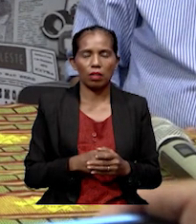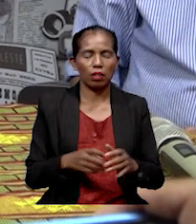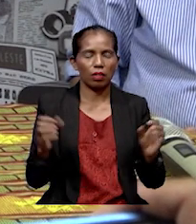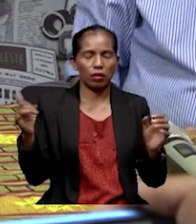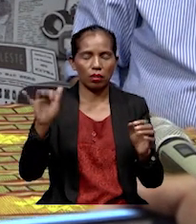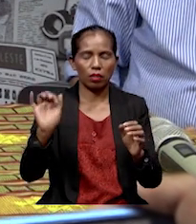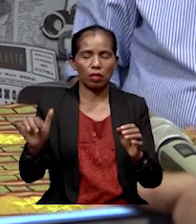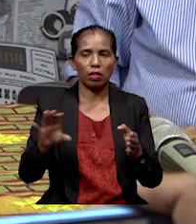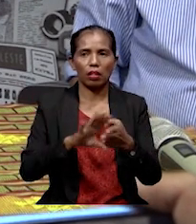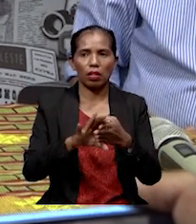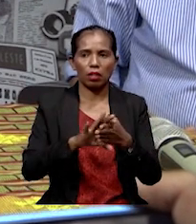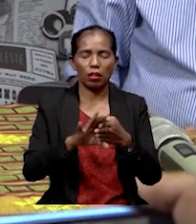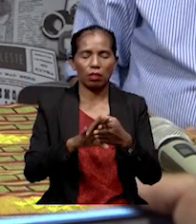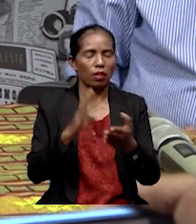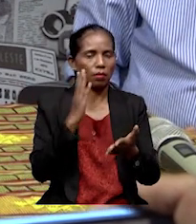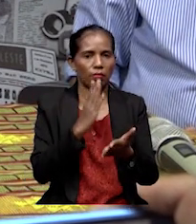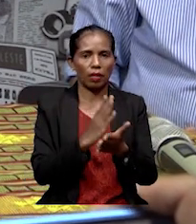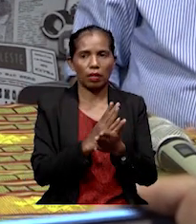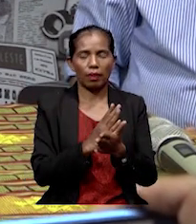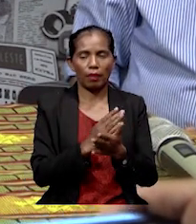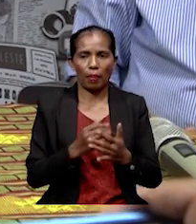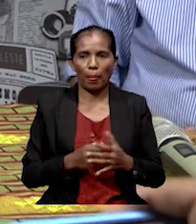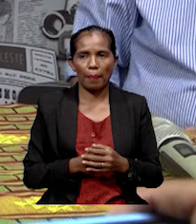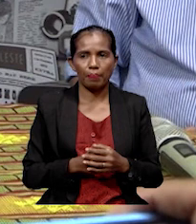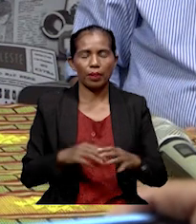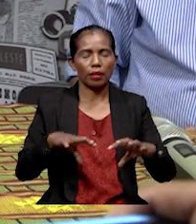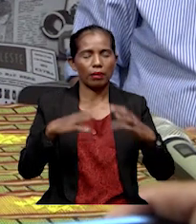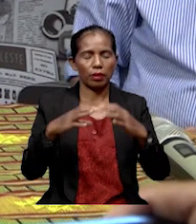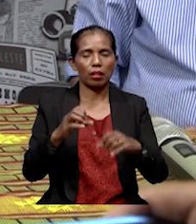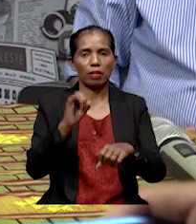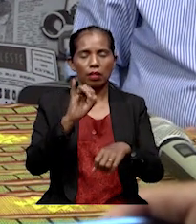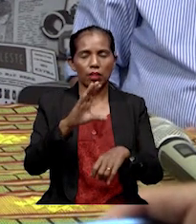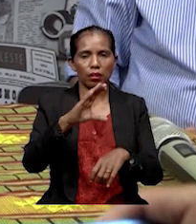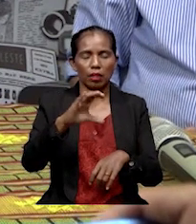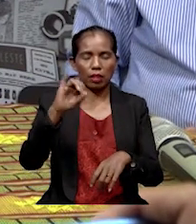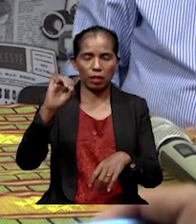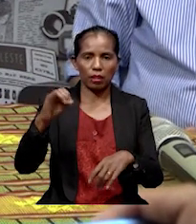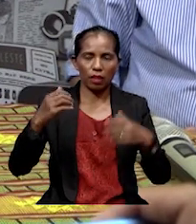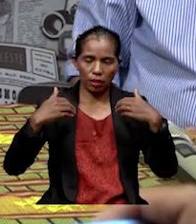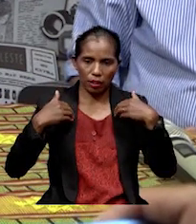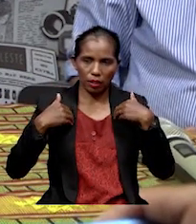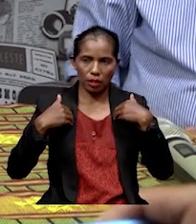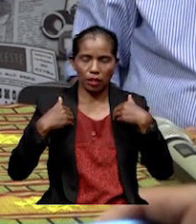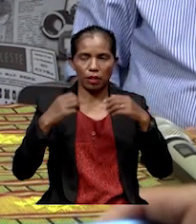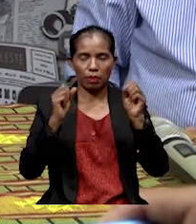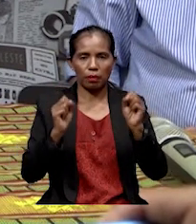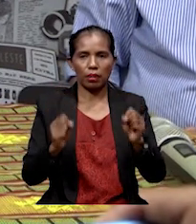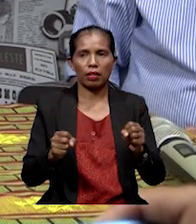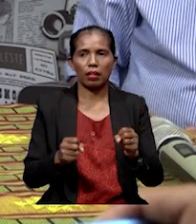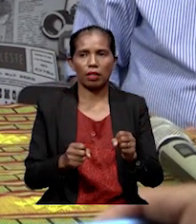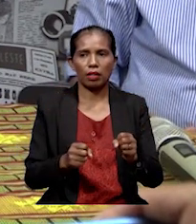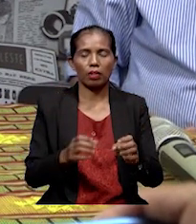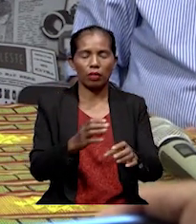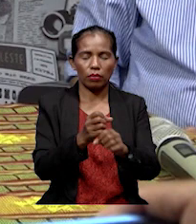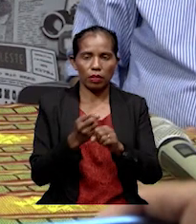nia cartão ne pending. E conselho de imprensa, ia poder atubele, hola fila